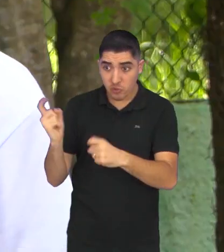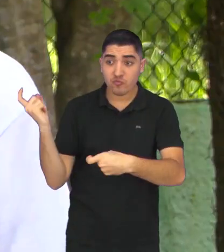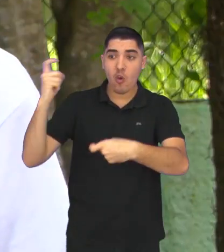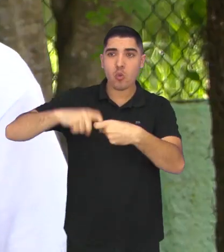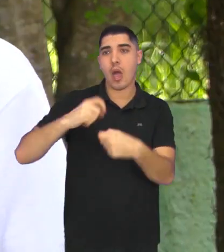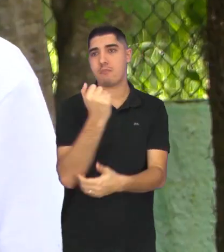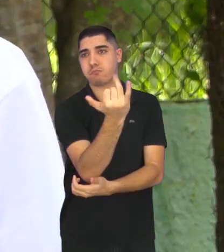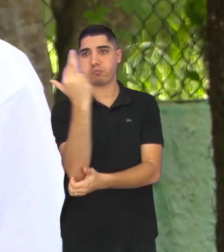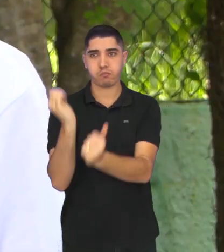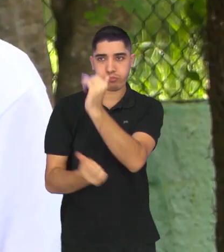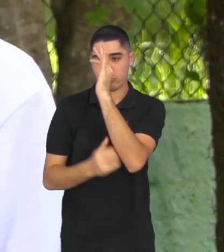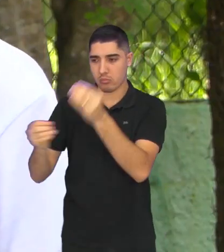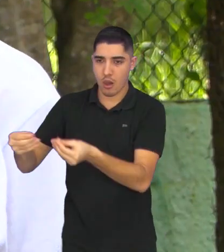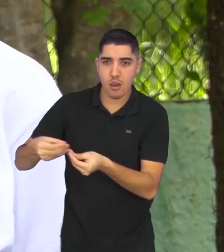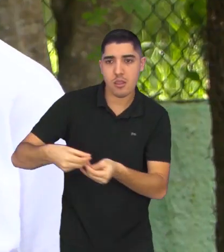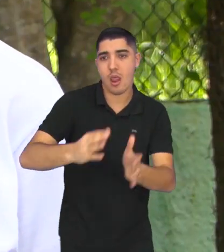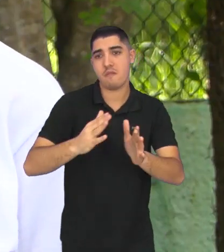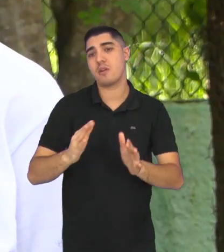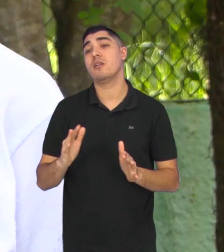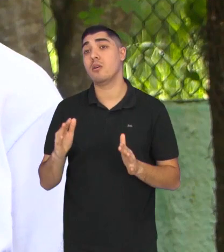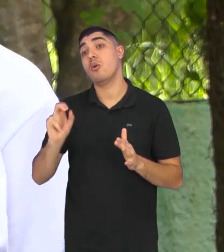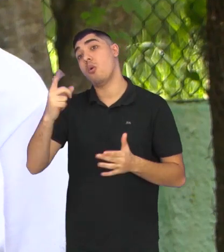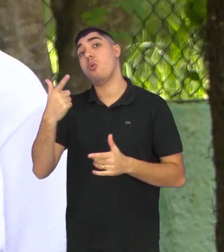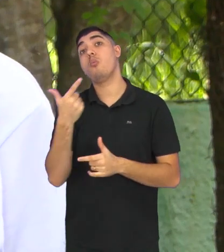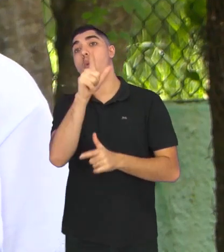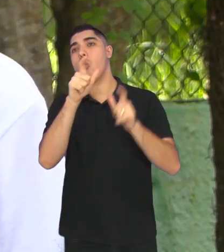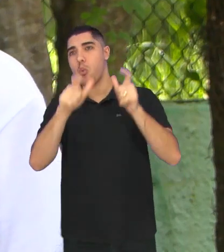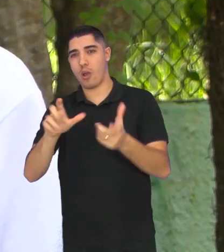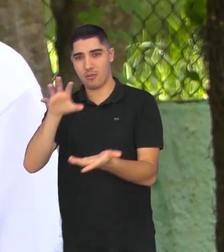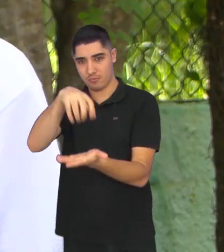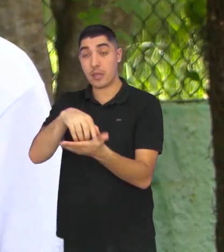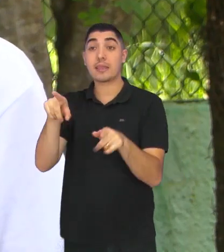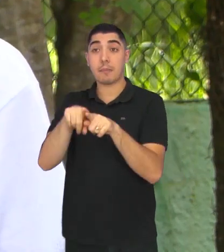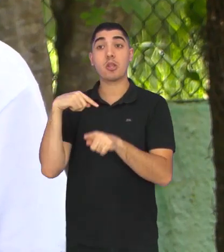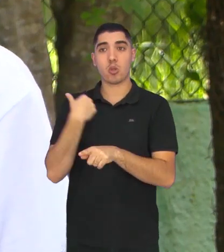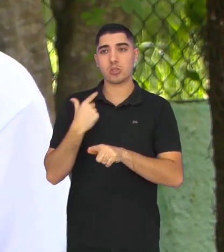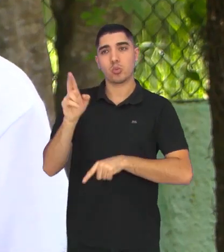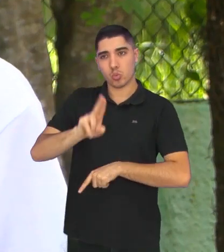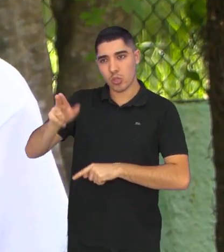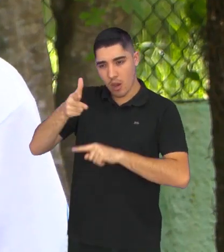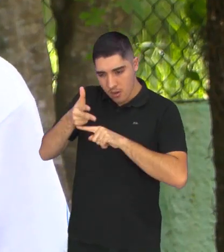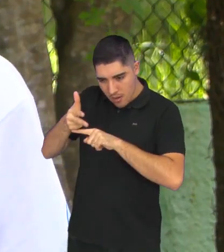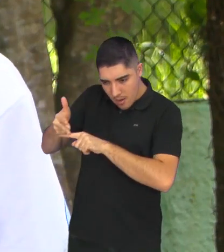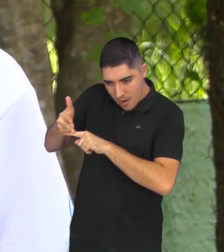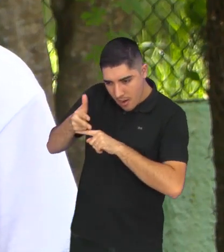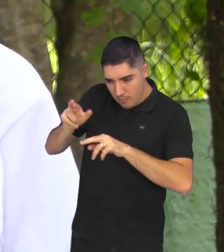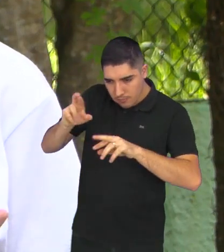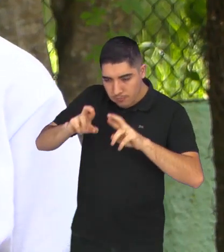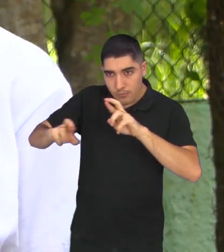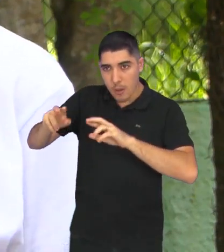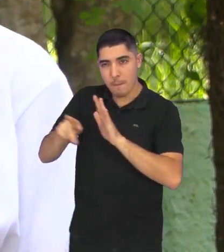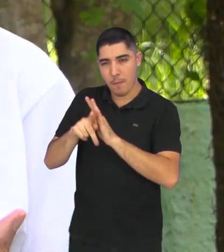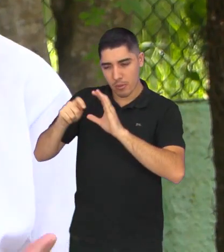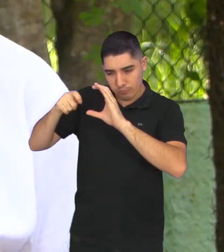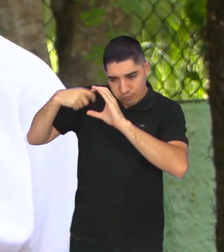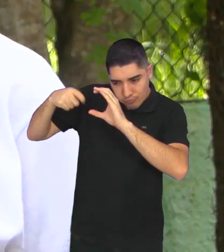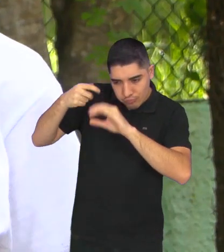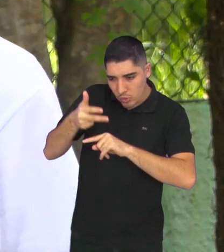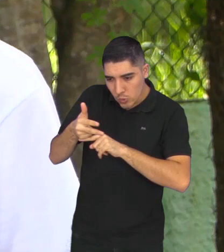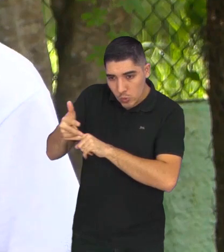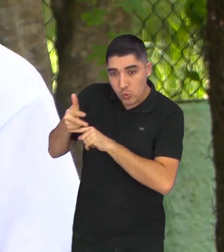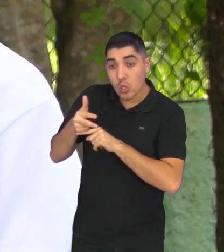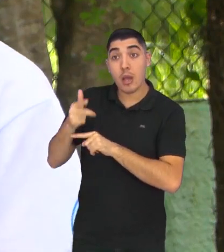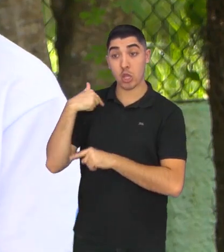ser solto ou destinado. E também fazemos uso de câmera trap, para observar, que ela vai filmando